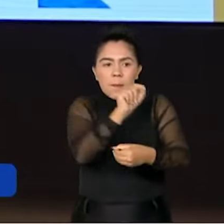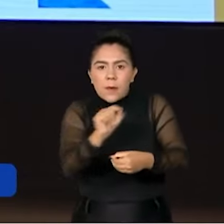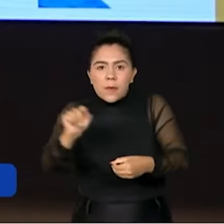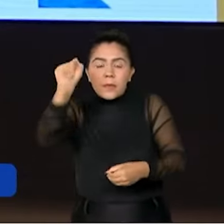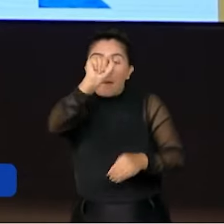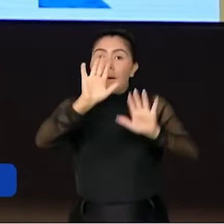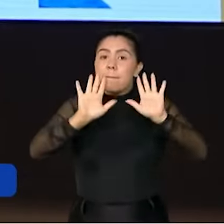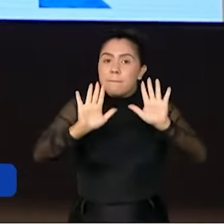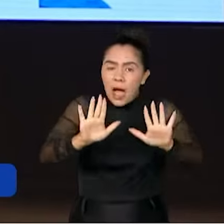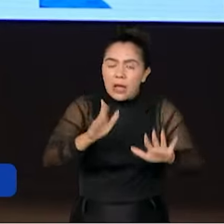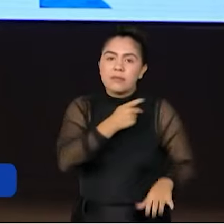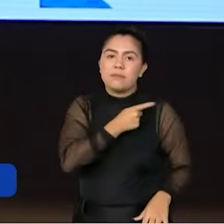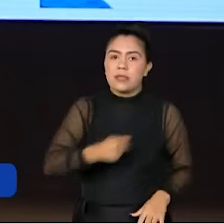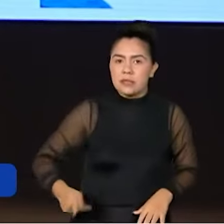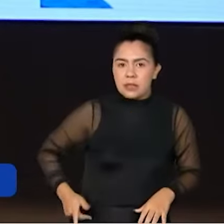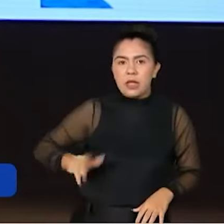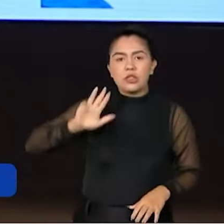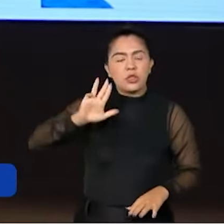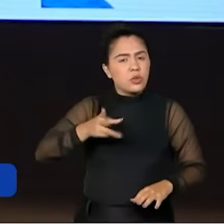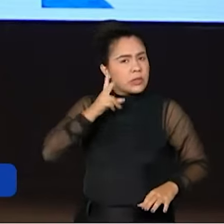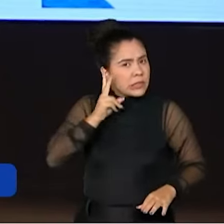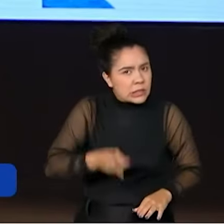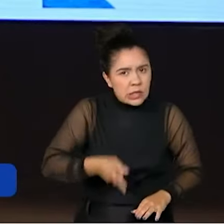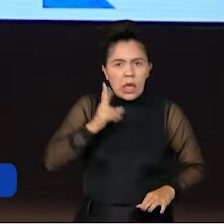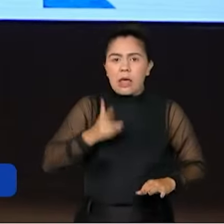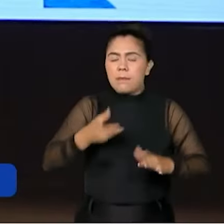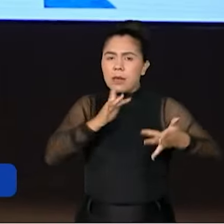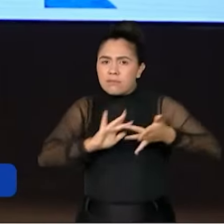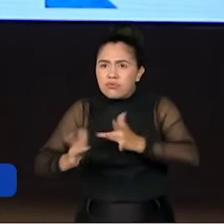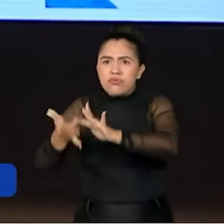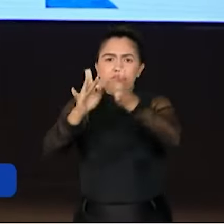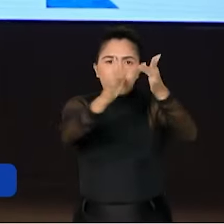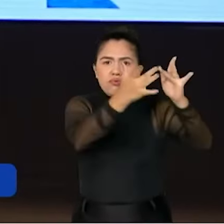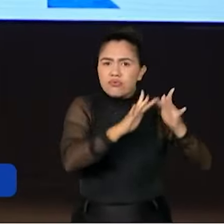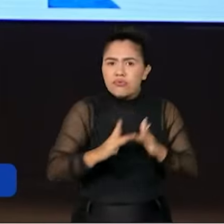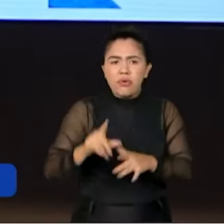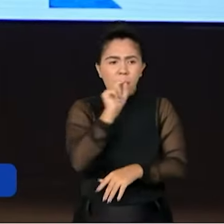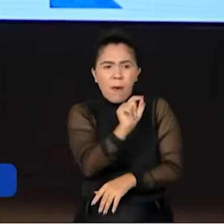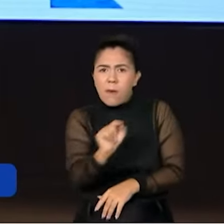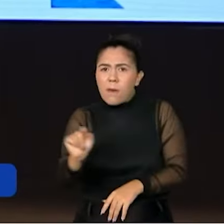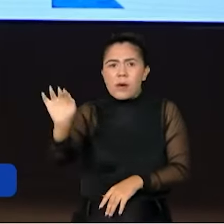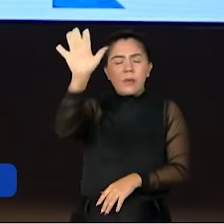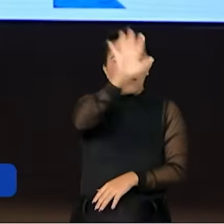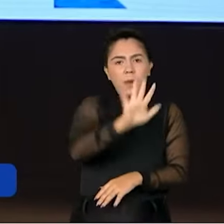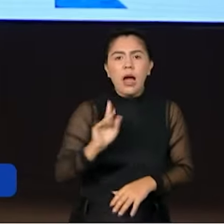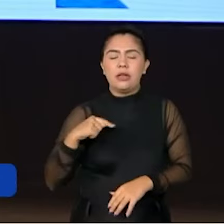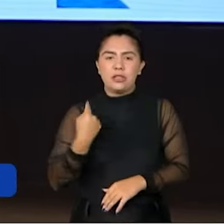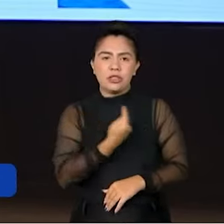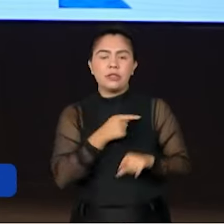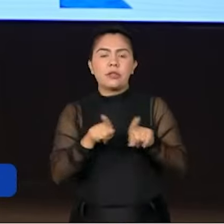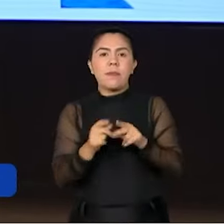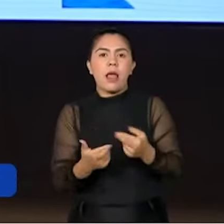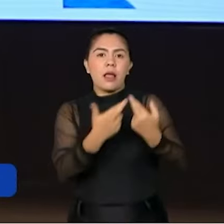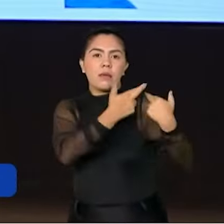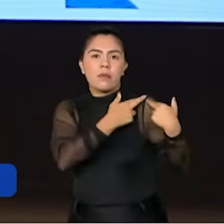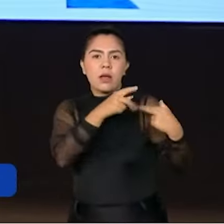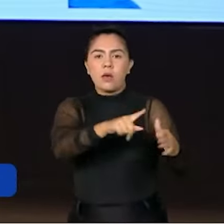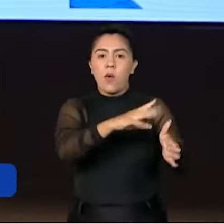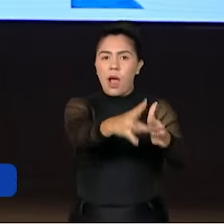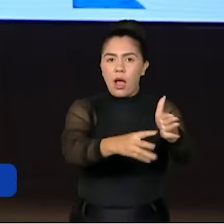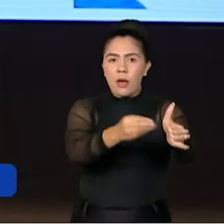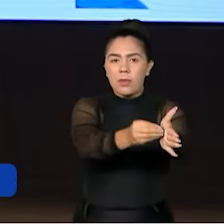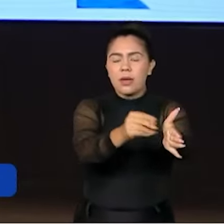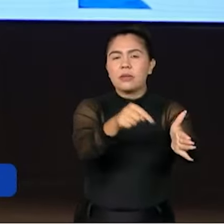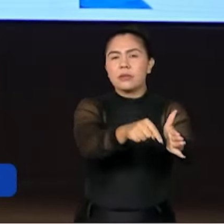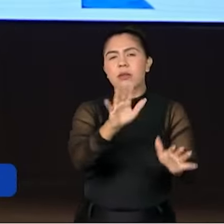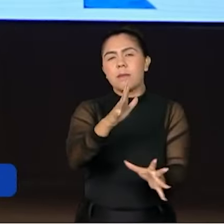começo, tem trabalhado em todo o território nacional. Nós temos responsabilidade, no caso da Amazônia, por algo em torno